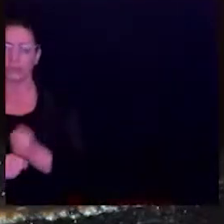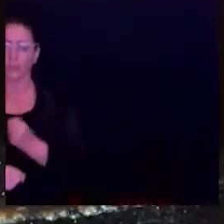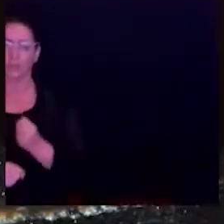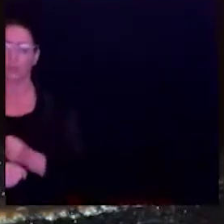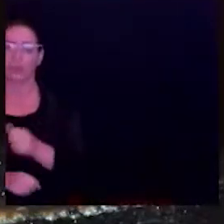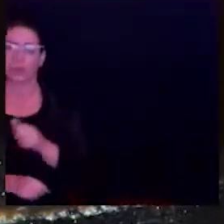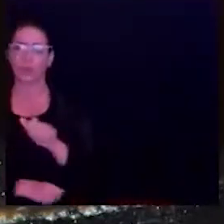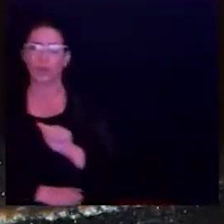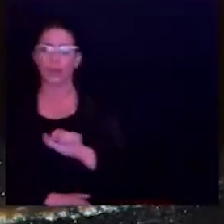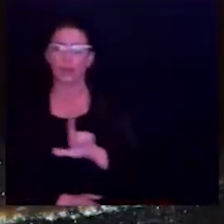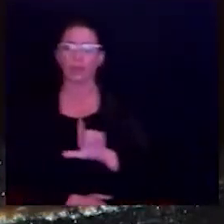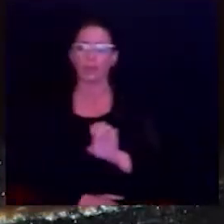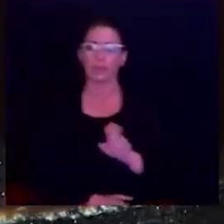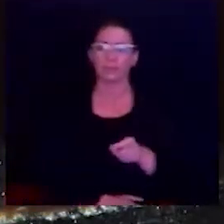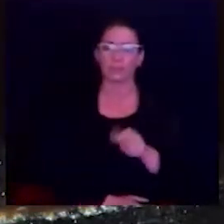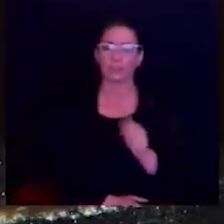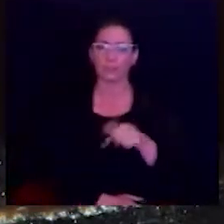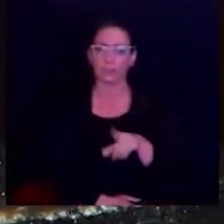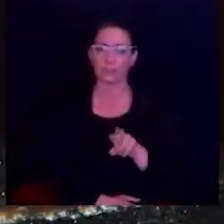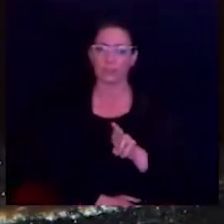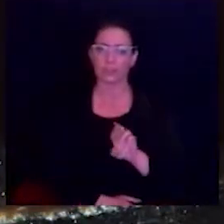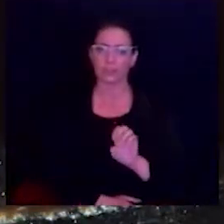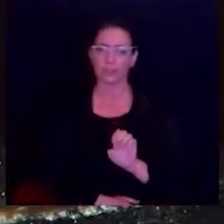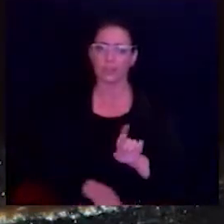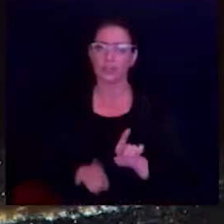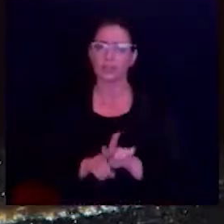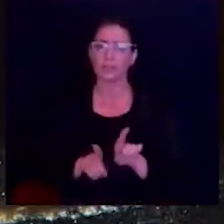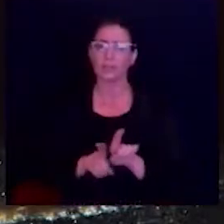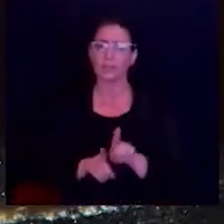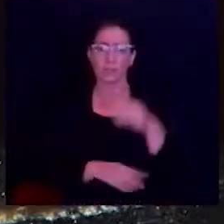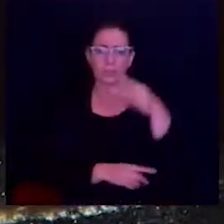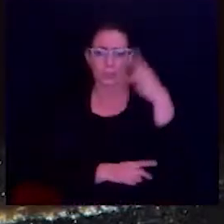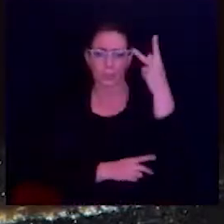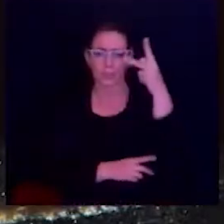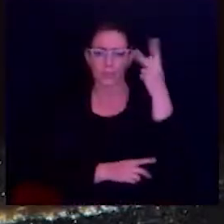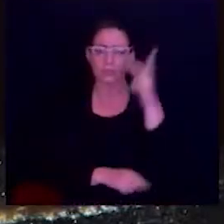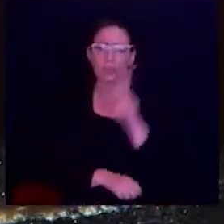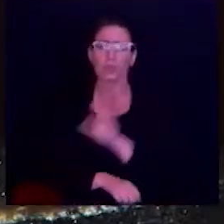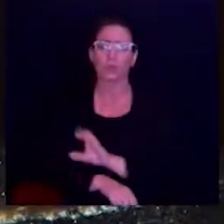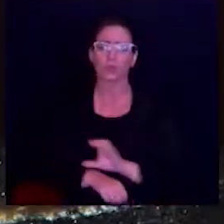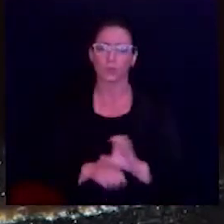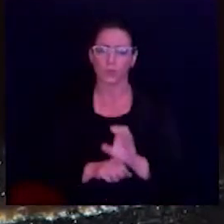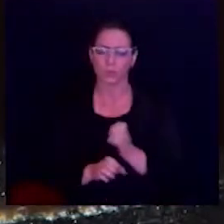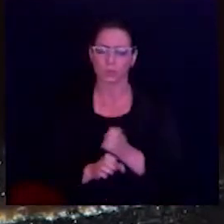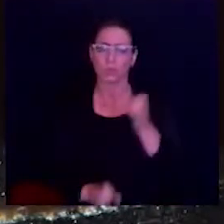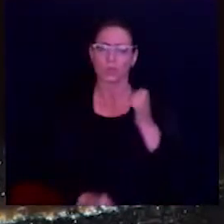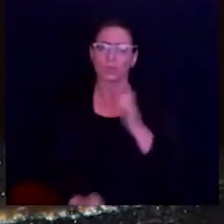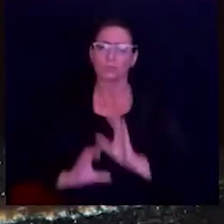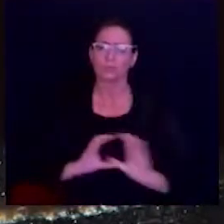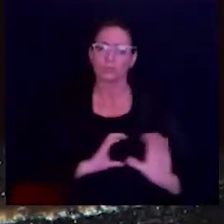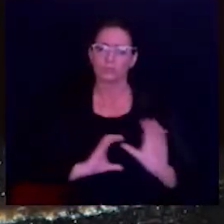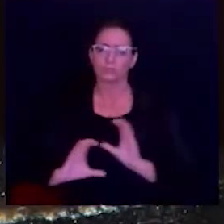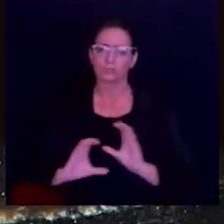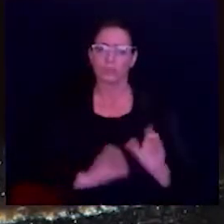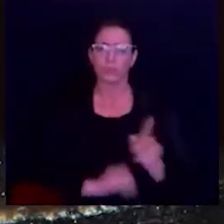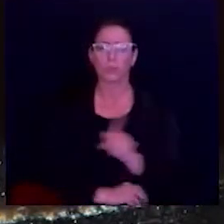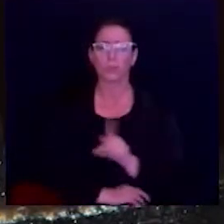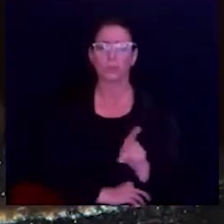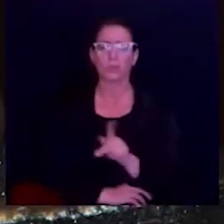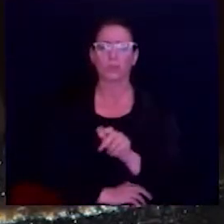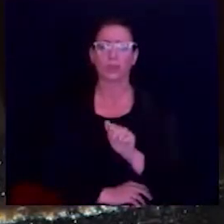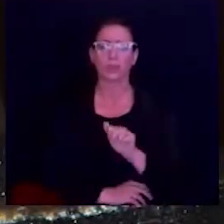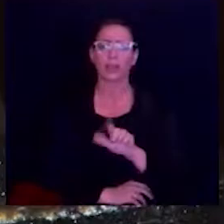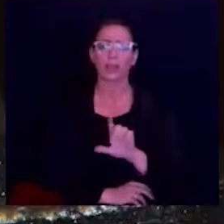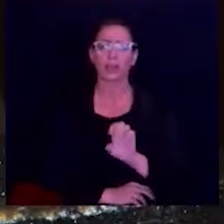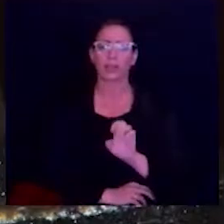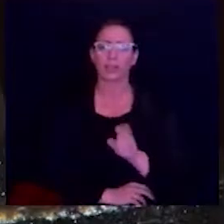Knopp. O paraninfo e coordenador do curso de Engenharia de Telecomunicações, professor Alexandre Giordani